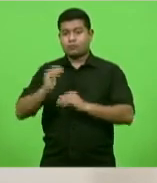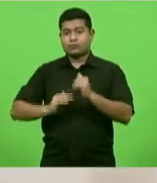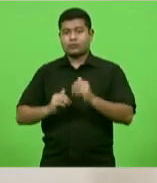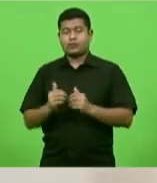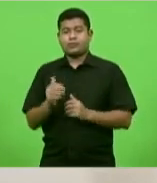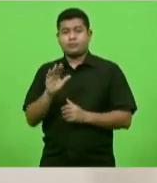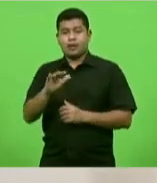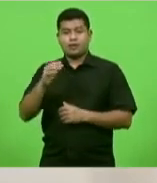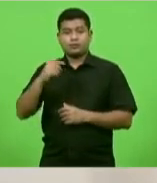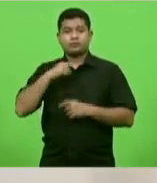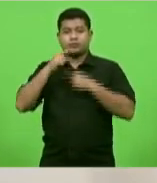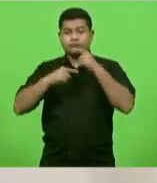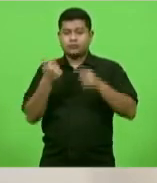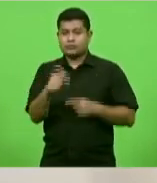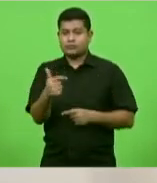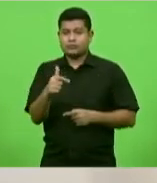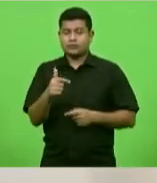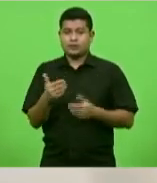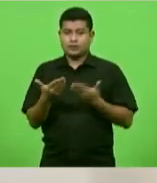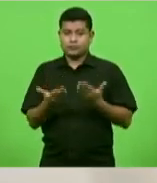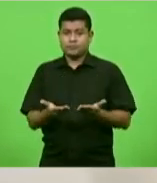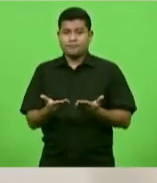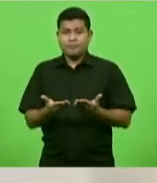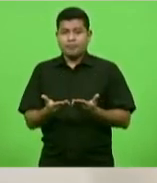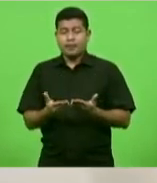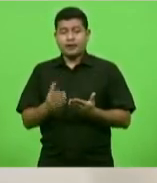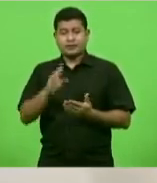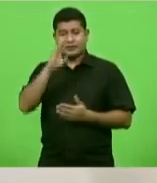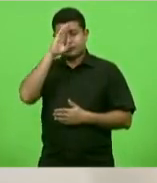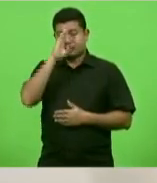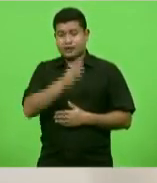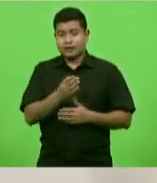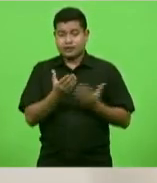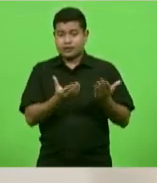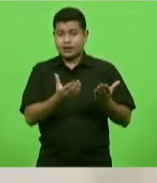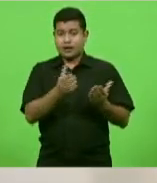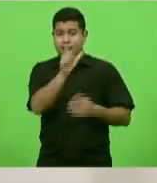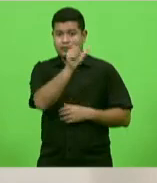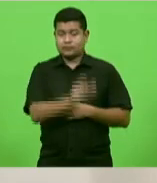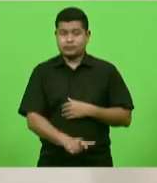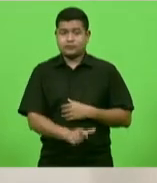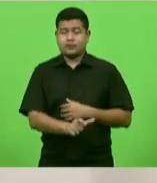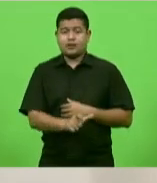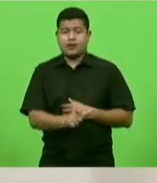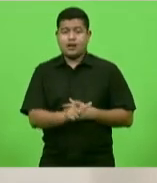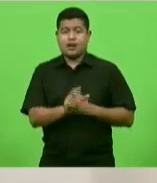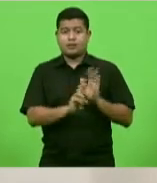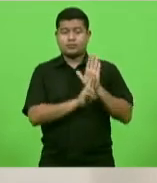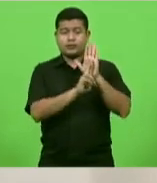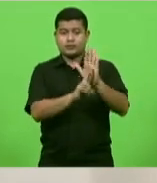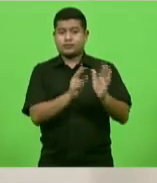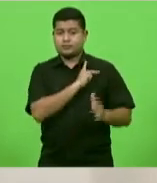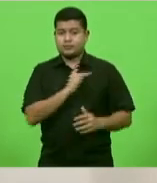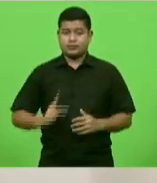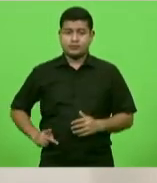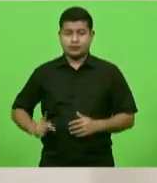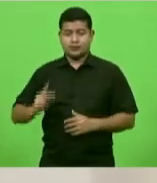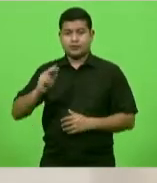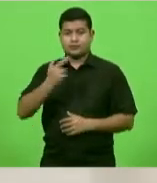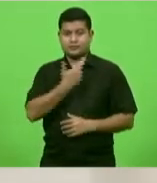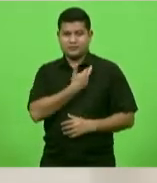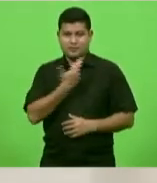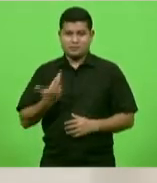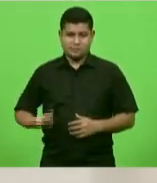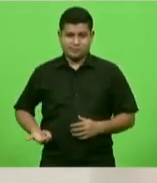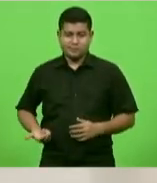quanto à sua existência jurídica, diretamente imputável à pessoa da Presidenta da República, praticado no exercício de